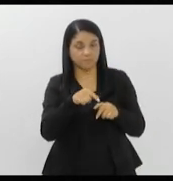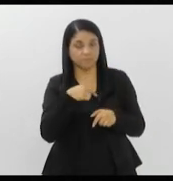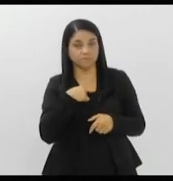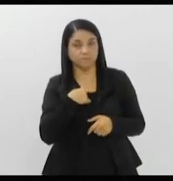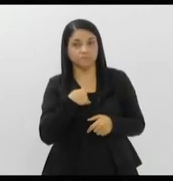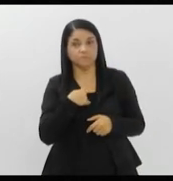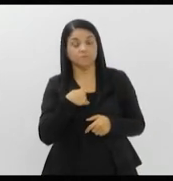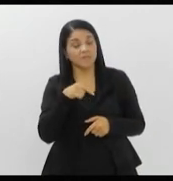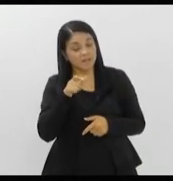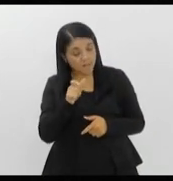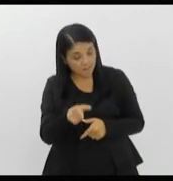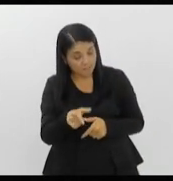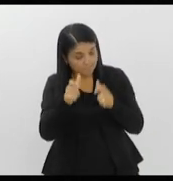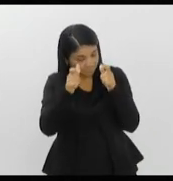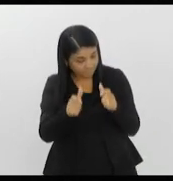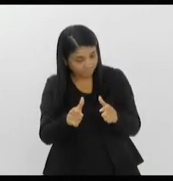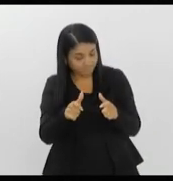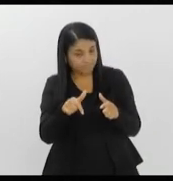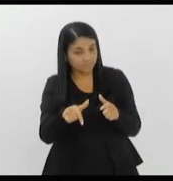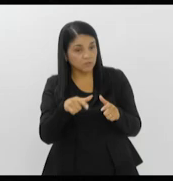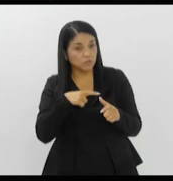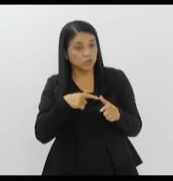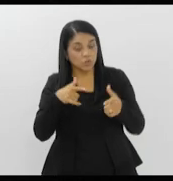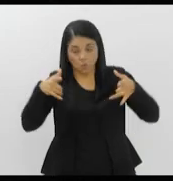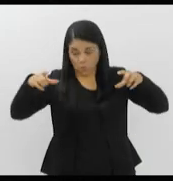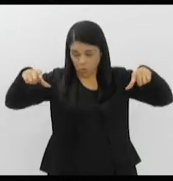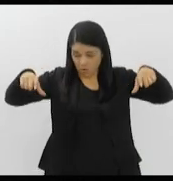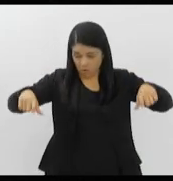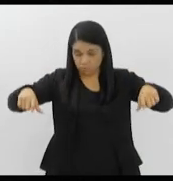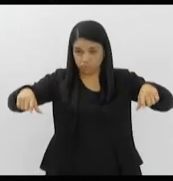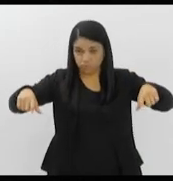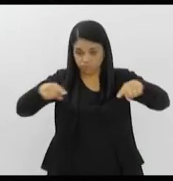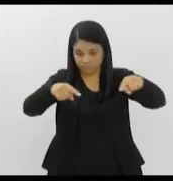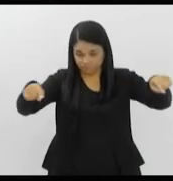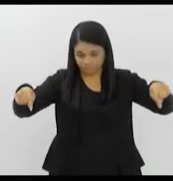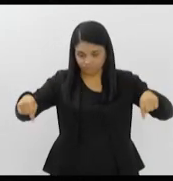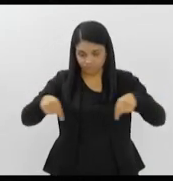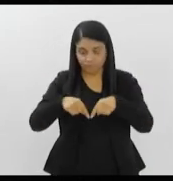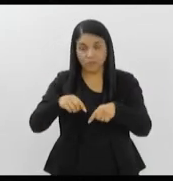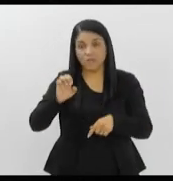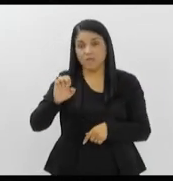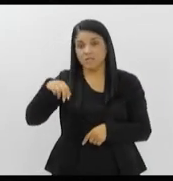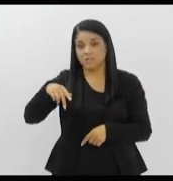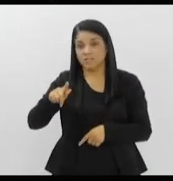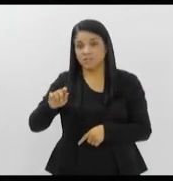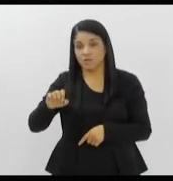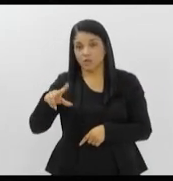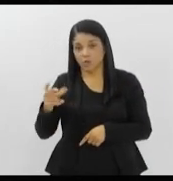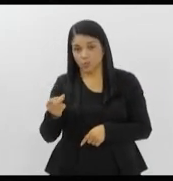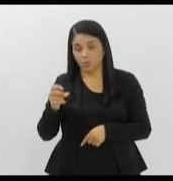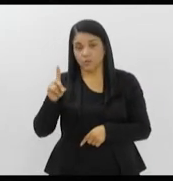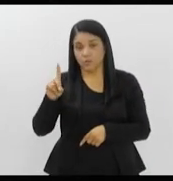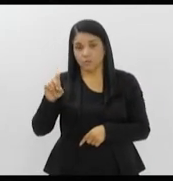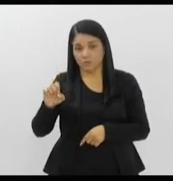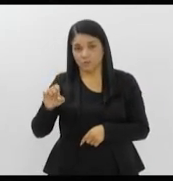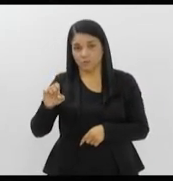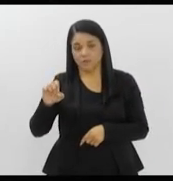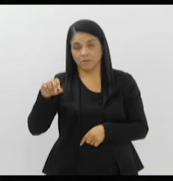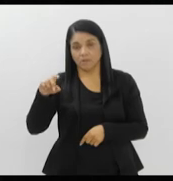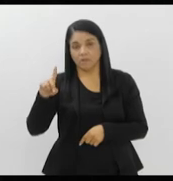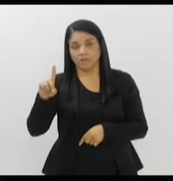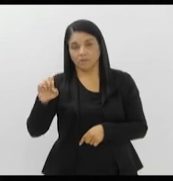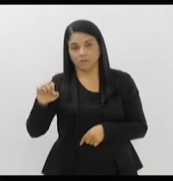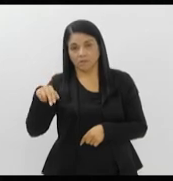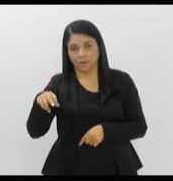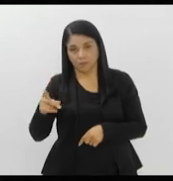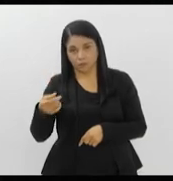E lá, inclusive, tinha um campo de futebol chamado Campo do Engenho de Dentro, que era um dos raros campos no